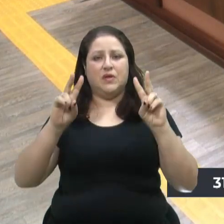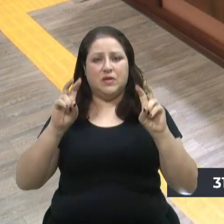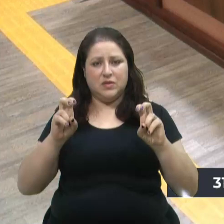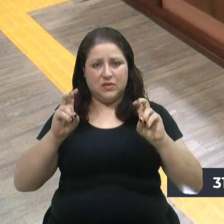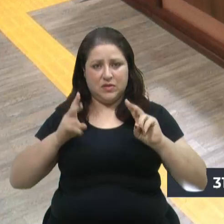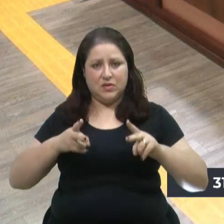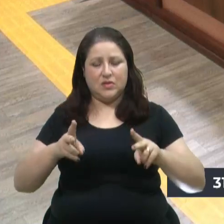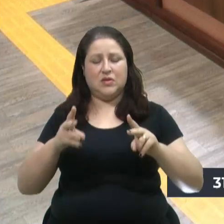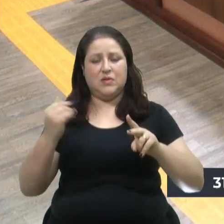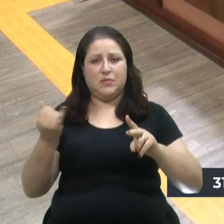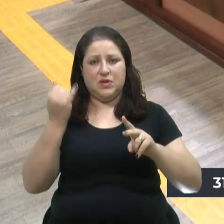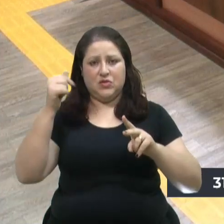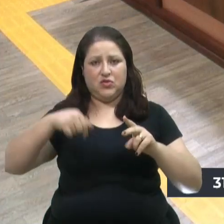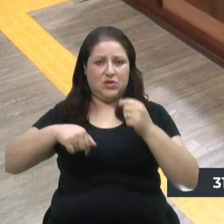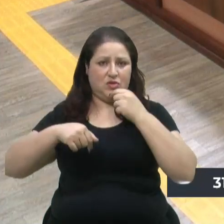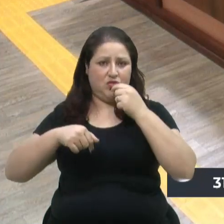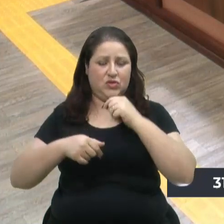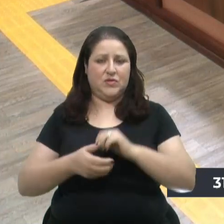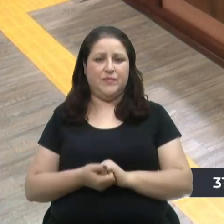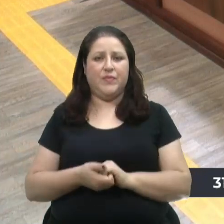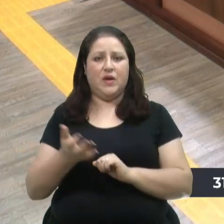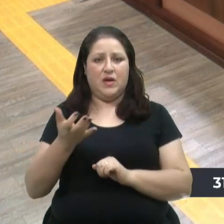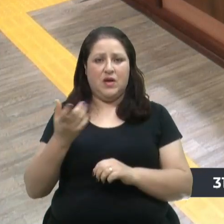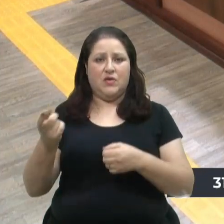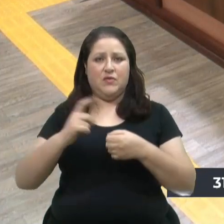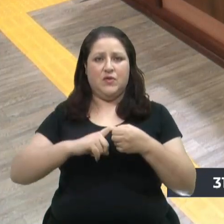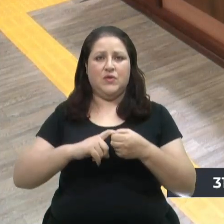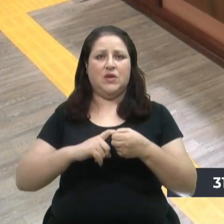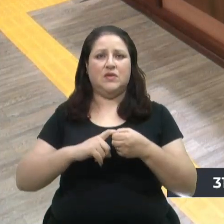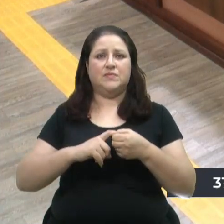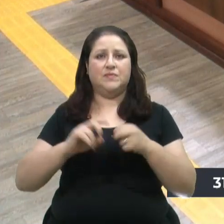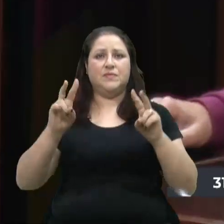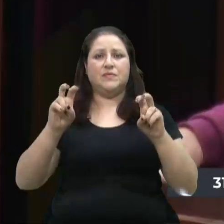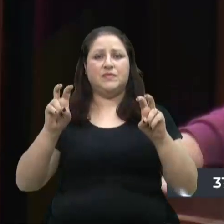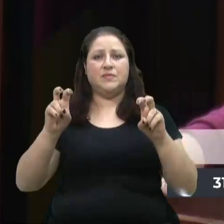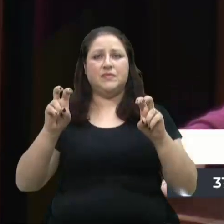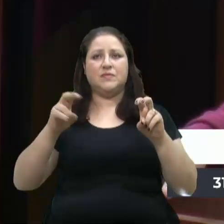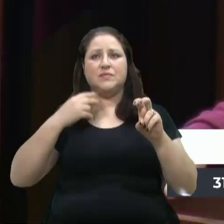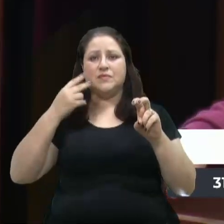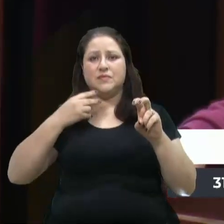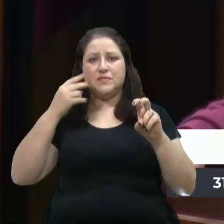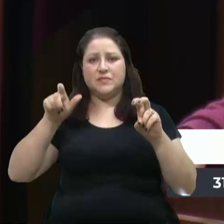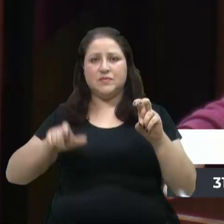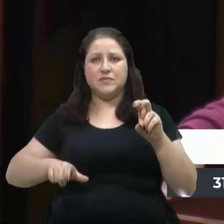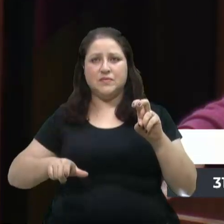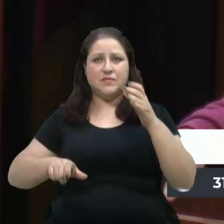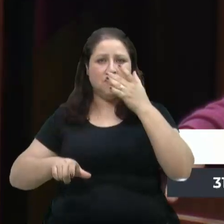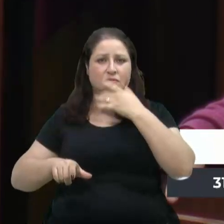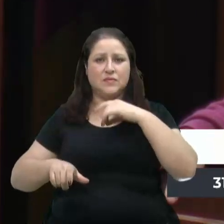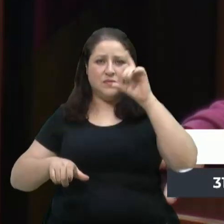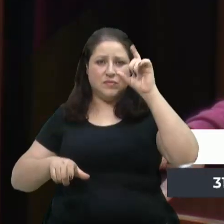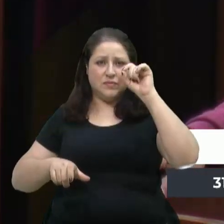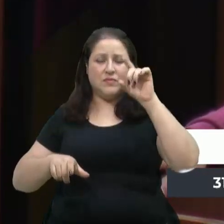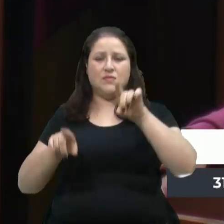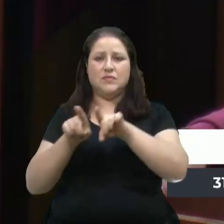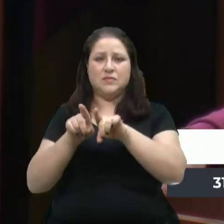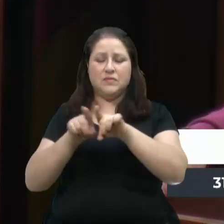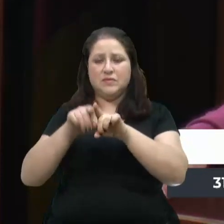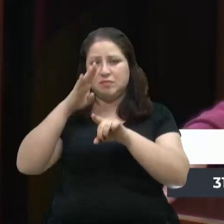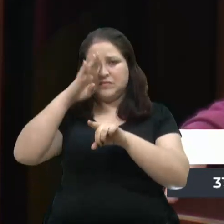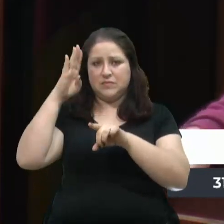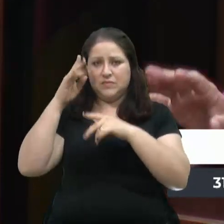sistemas importantes da cidade eu quero voltar e ao tema que o vereador acho que o vereador scalco e o vereador